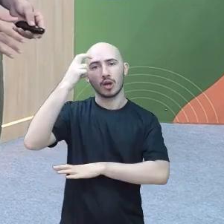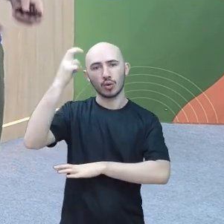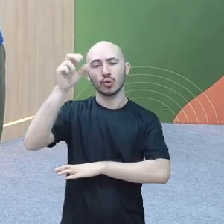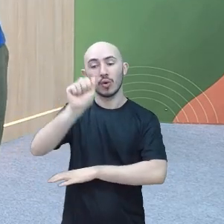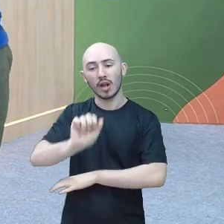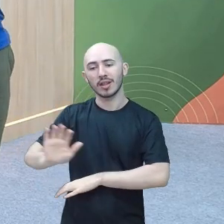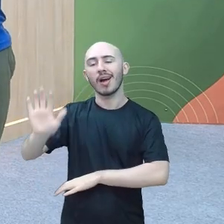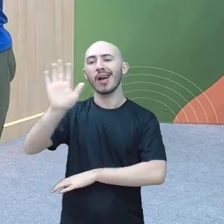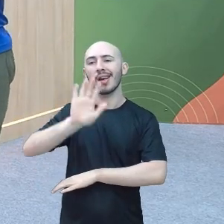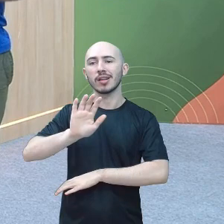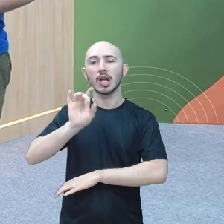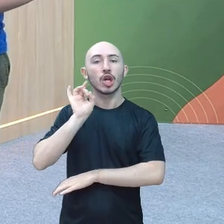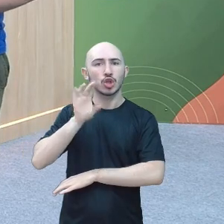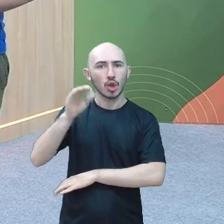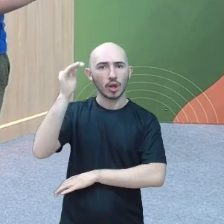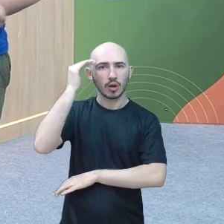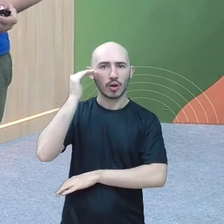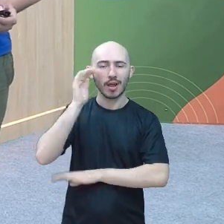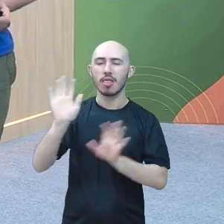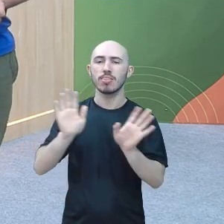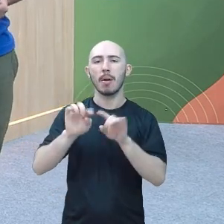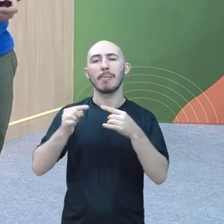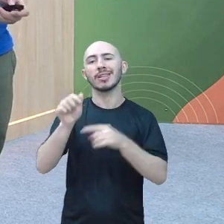cultura coreana.